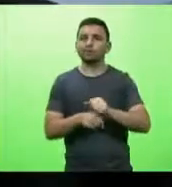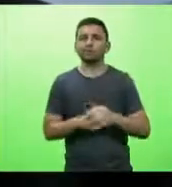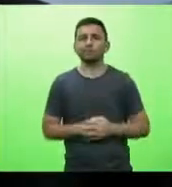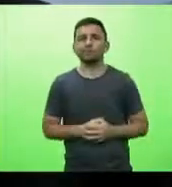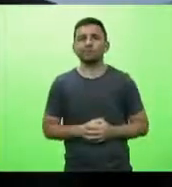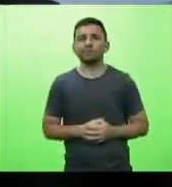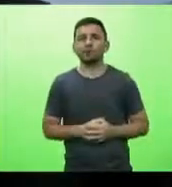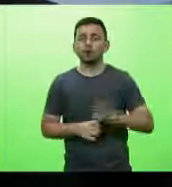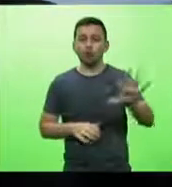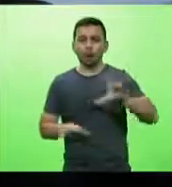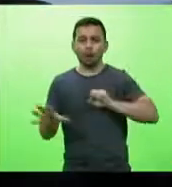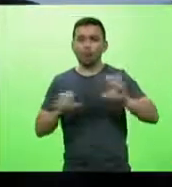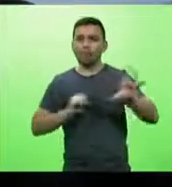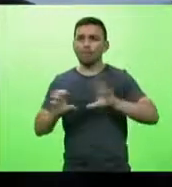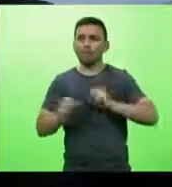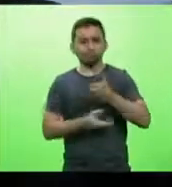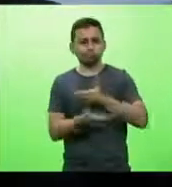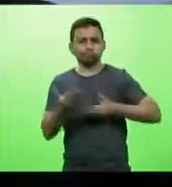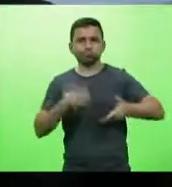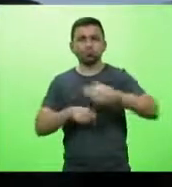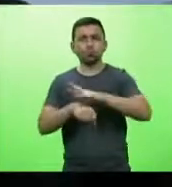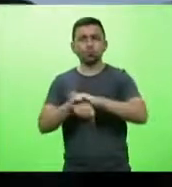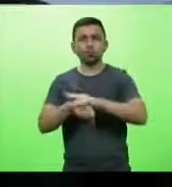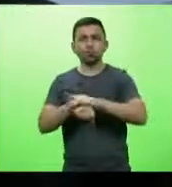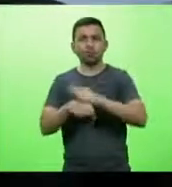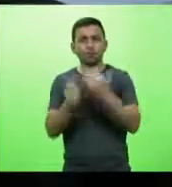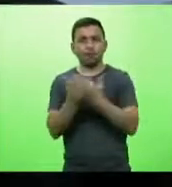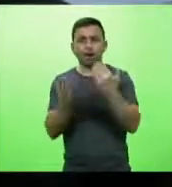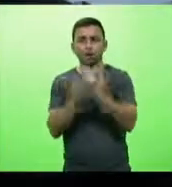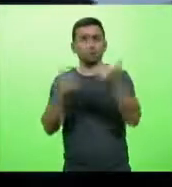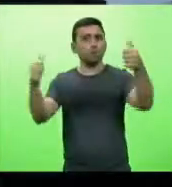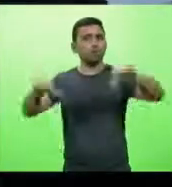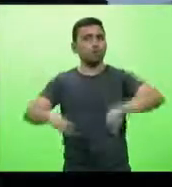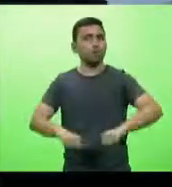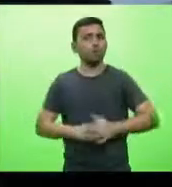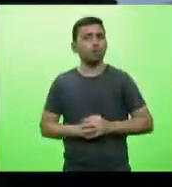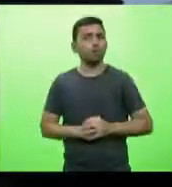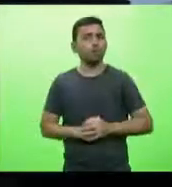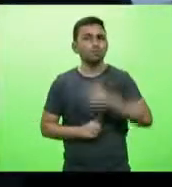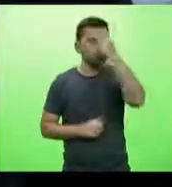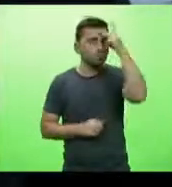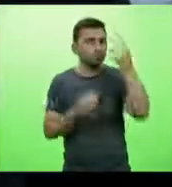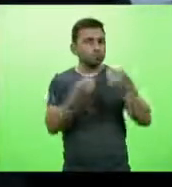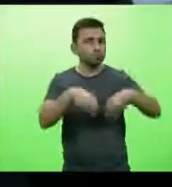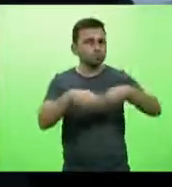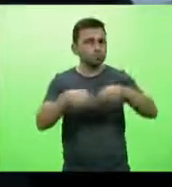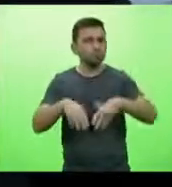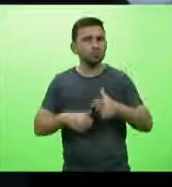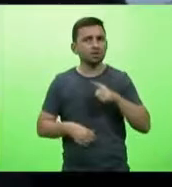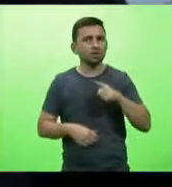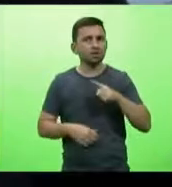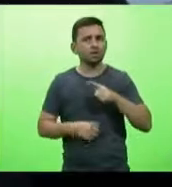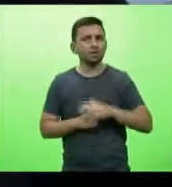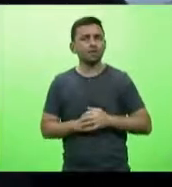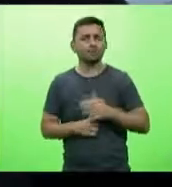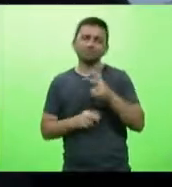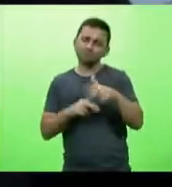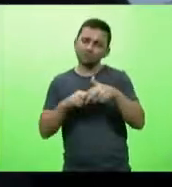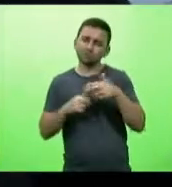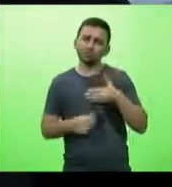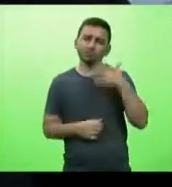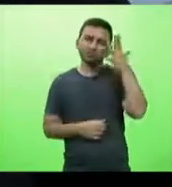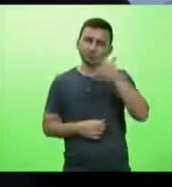contaminação aumentou, é mais nocivo, é mais lesivo, então as pessoas estão sendo prejudicadas. Por isso, dessa minha fala,